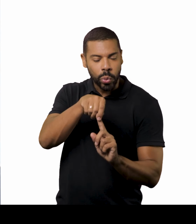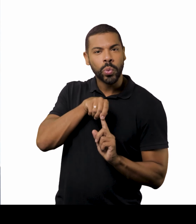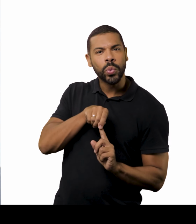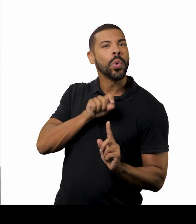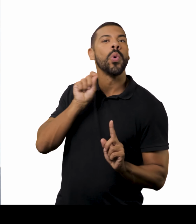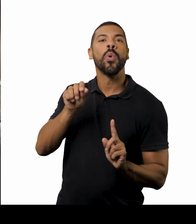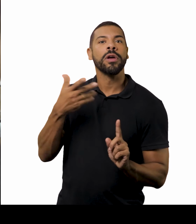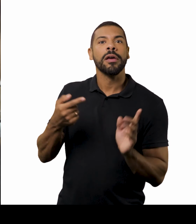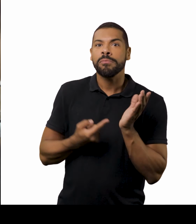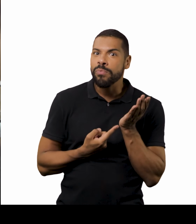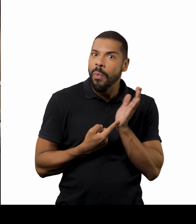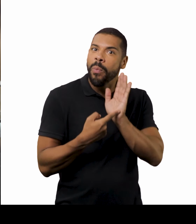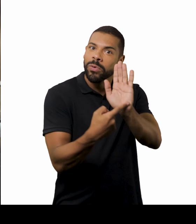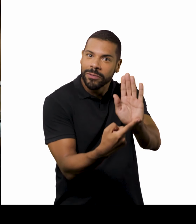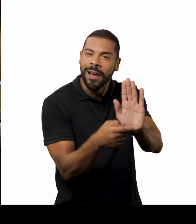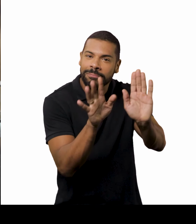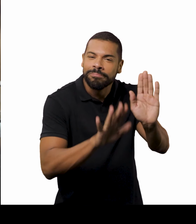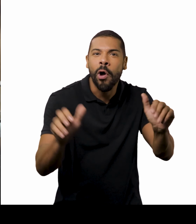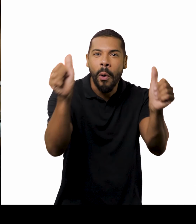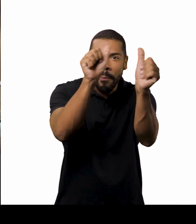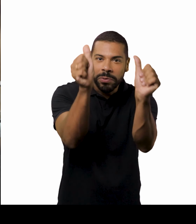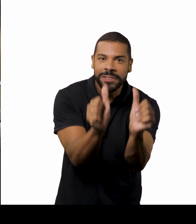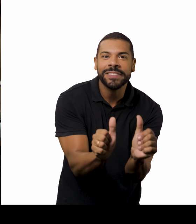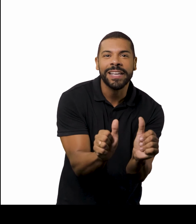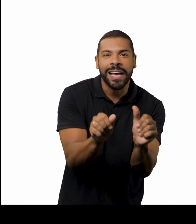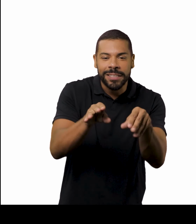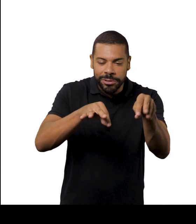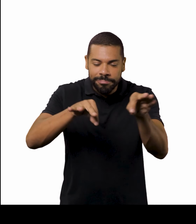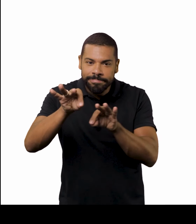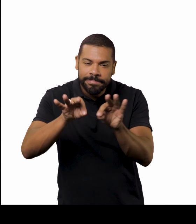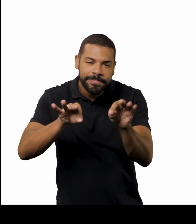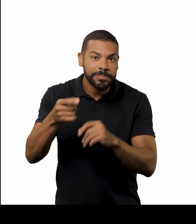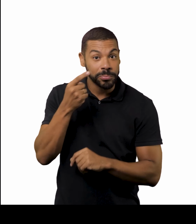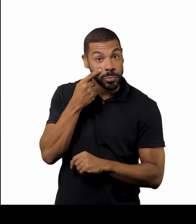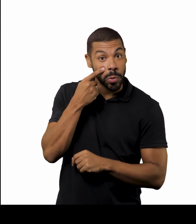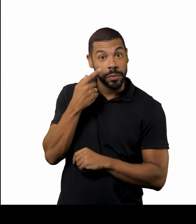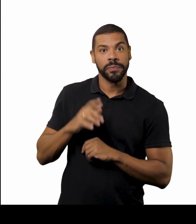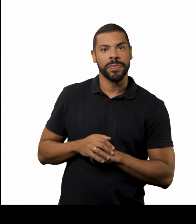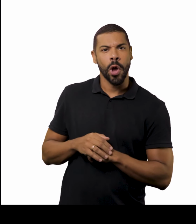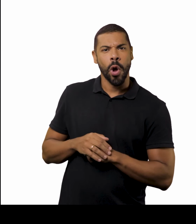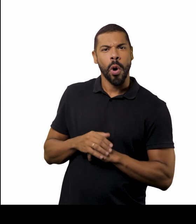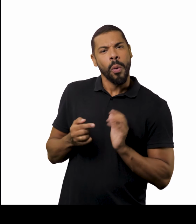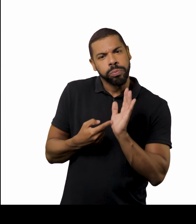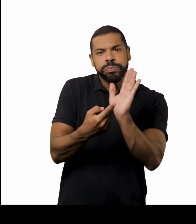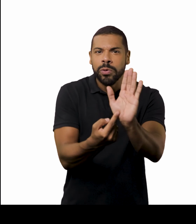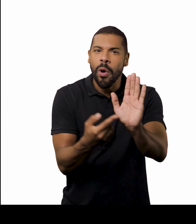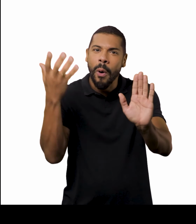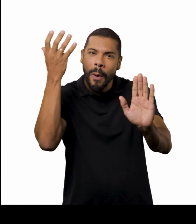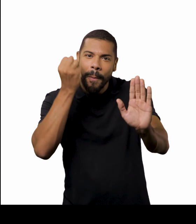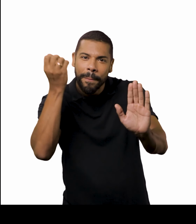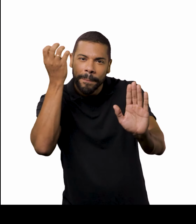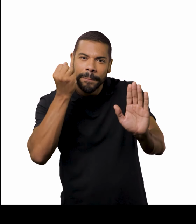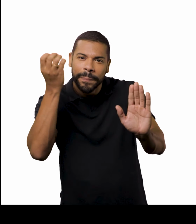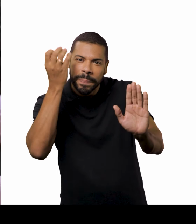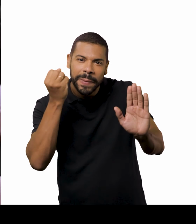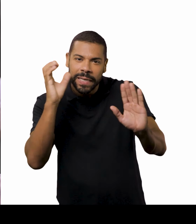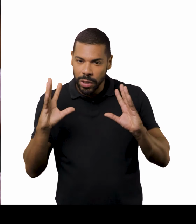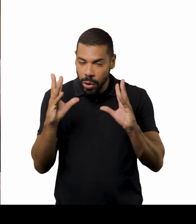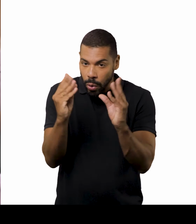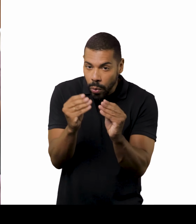mostrar mais, né, essa estrutura, essa textura, vamos usar o branco, o algodão cru, né,